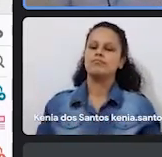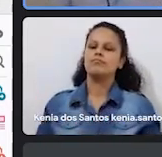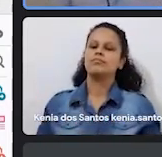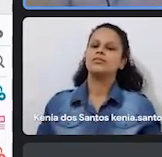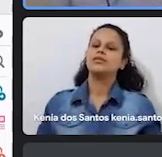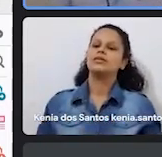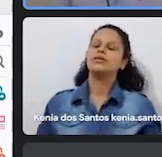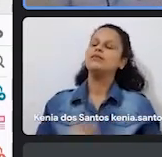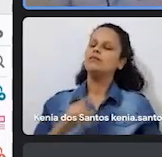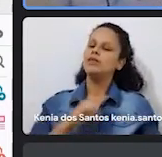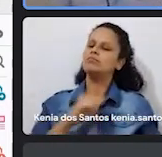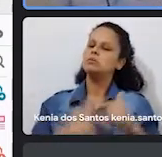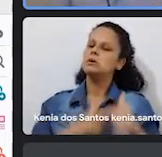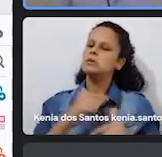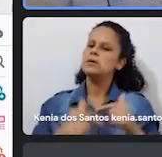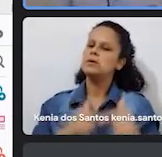análise.